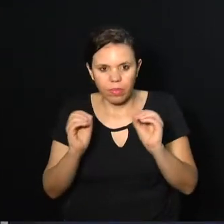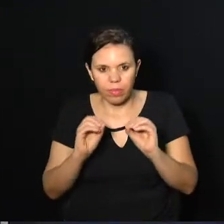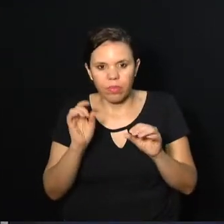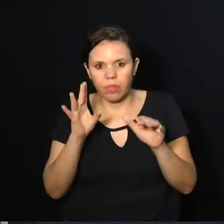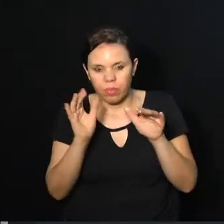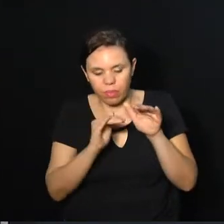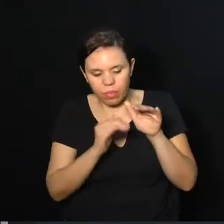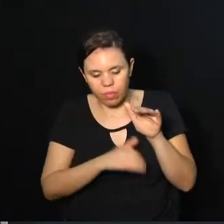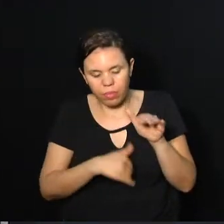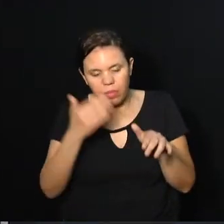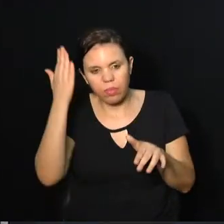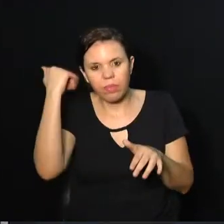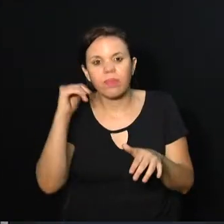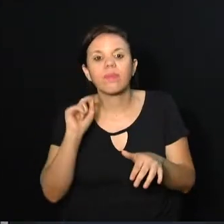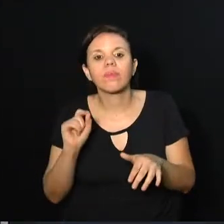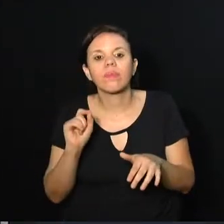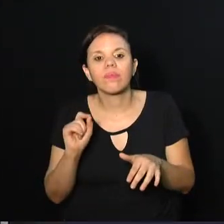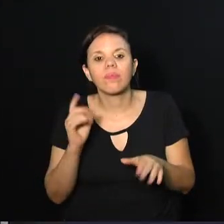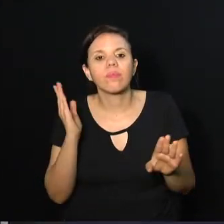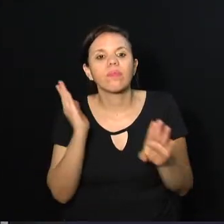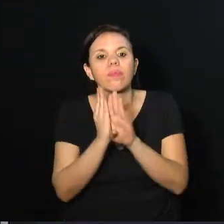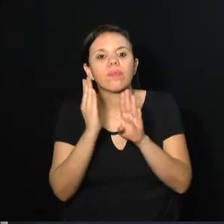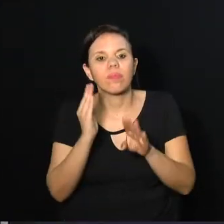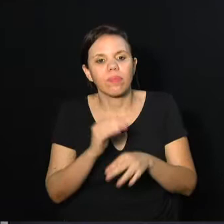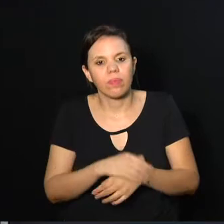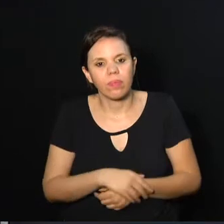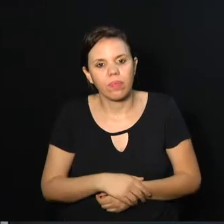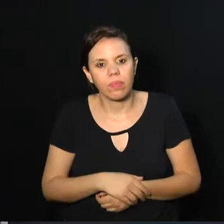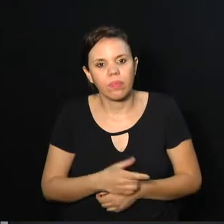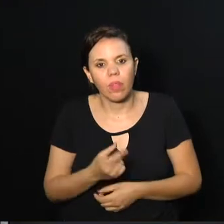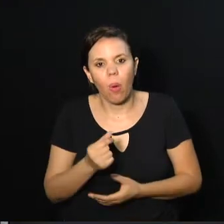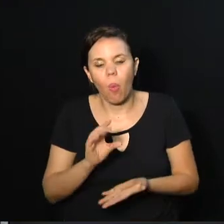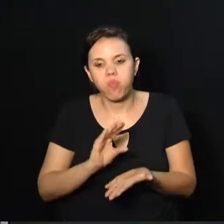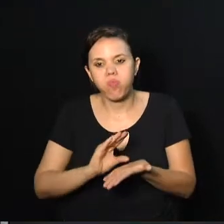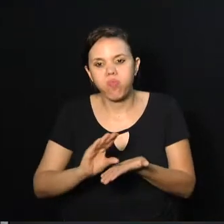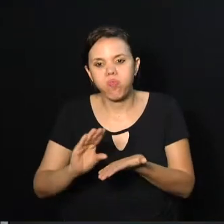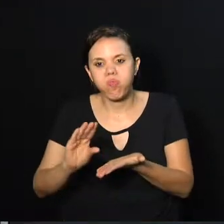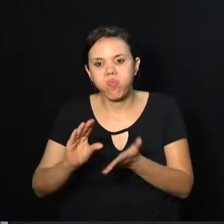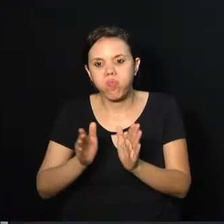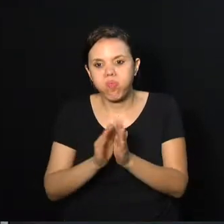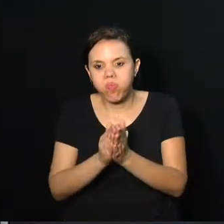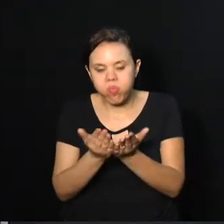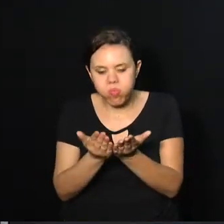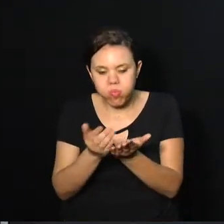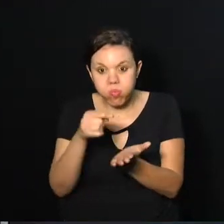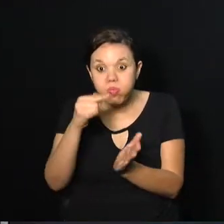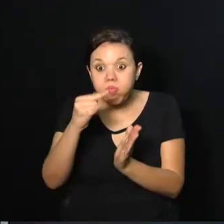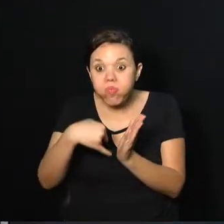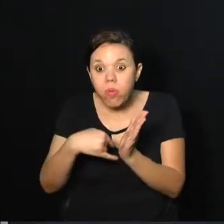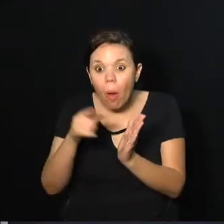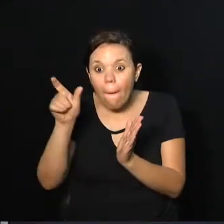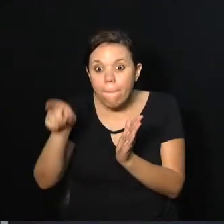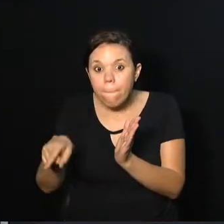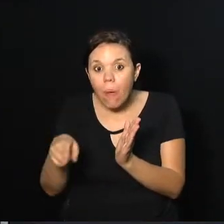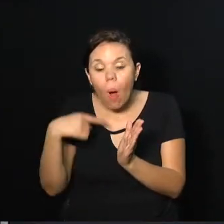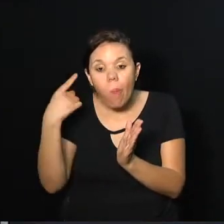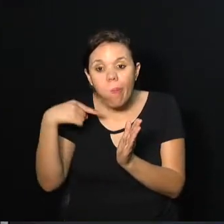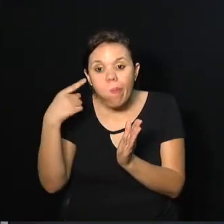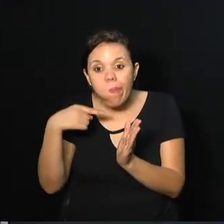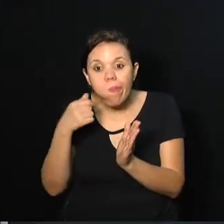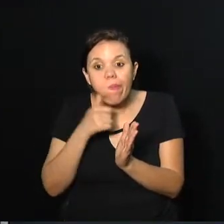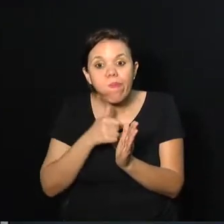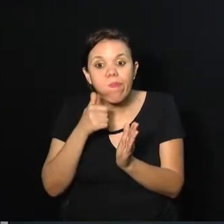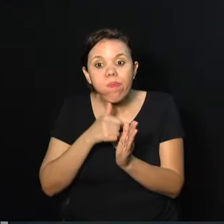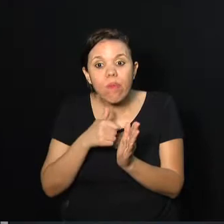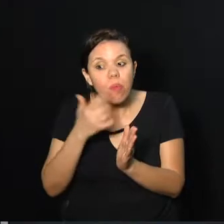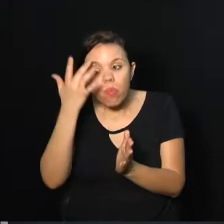a gente ficou sabendo, ele achou um dinheiro lá, de uma carteira, um documento lá, de uma advogada, né? E